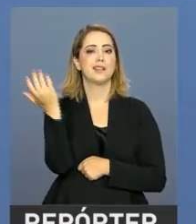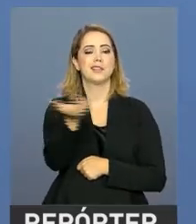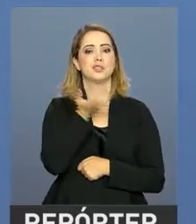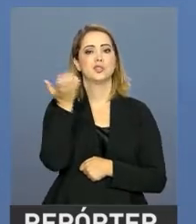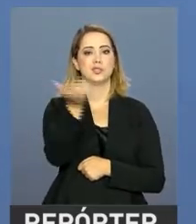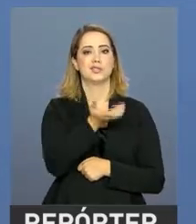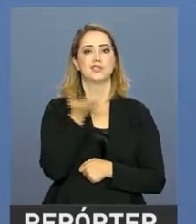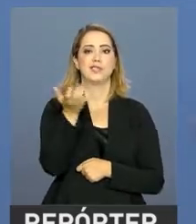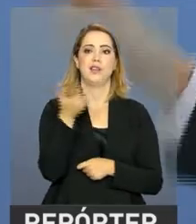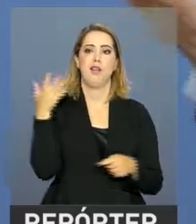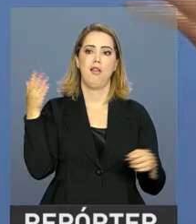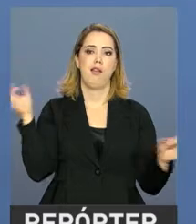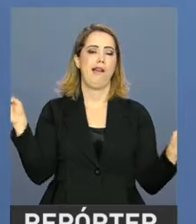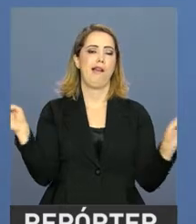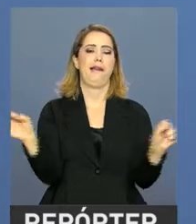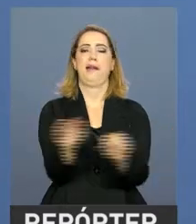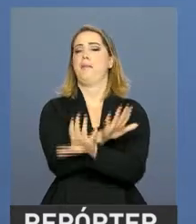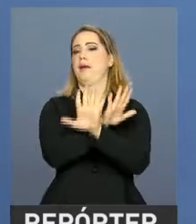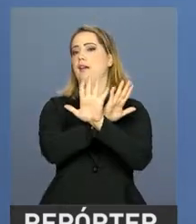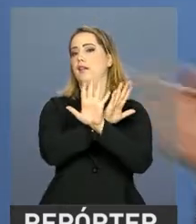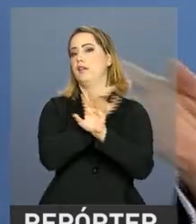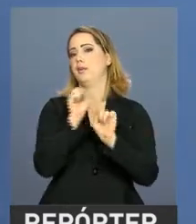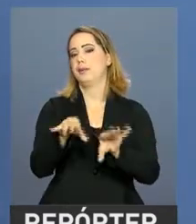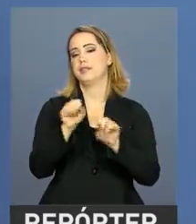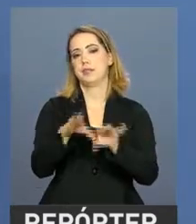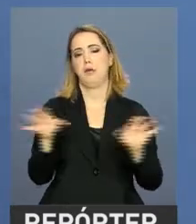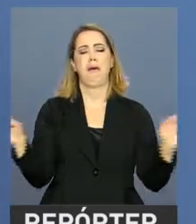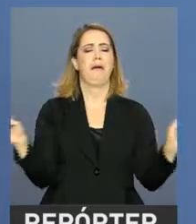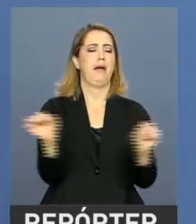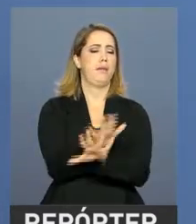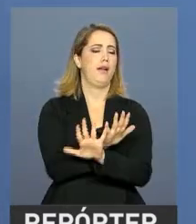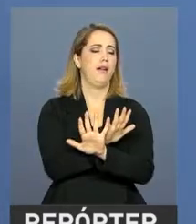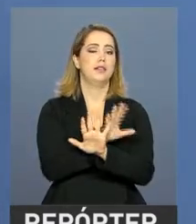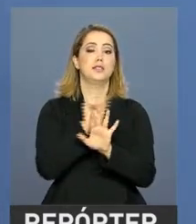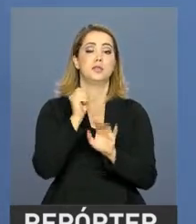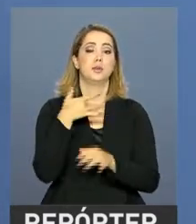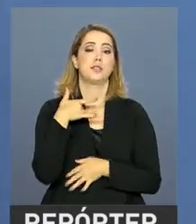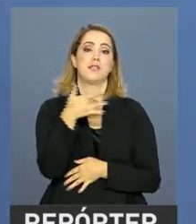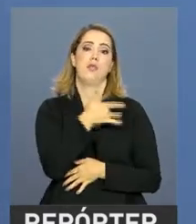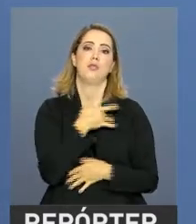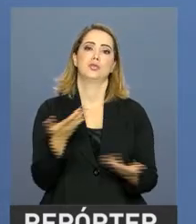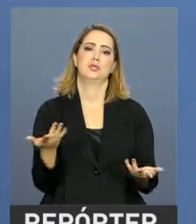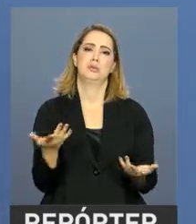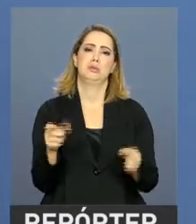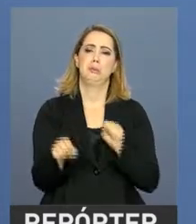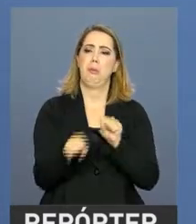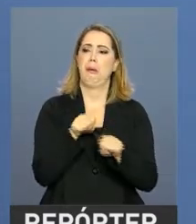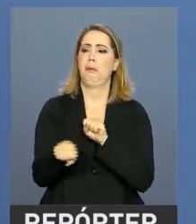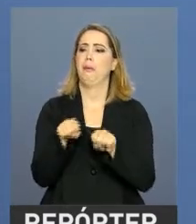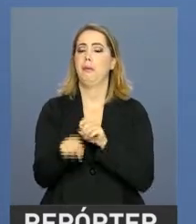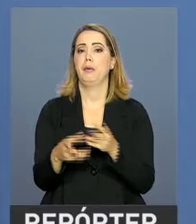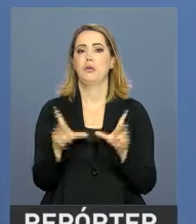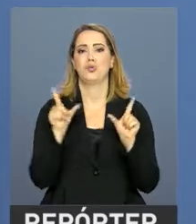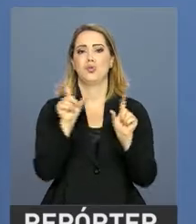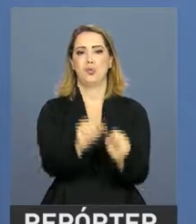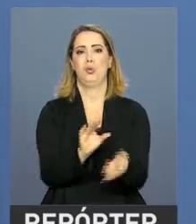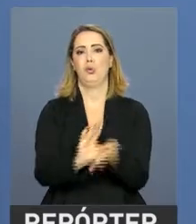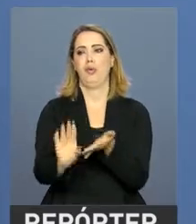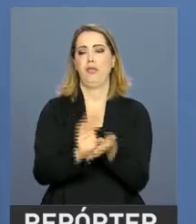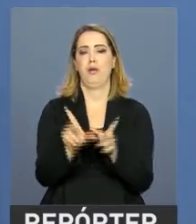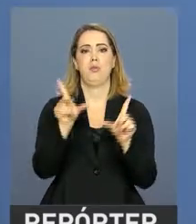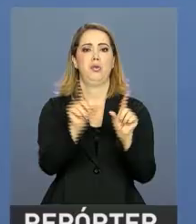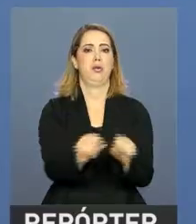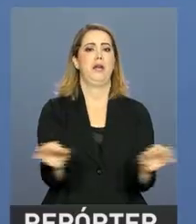fazer, vai acabar com a educação, vai acabar com a saúde, não é? vai reduzir as verbas, vai eliminar